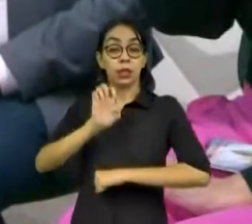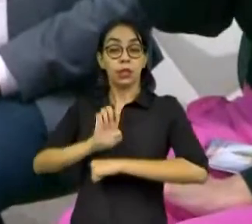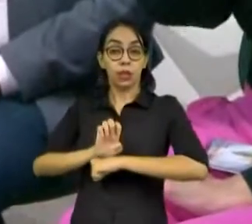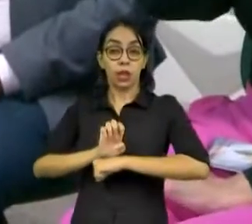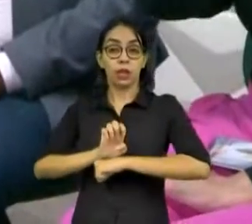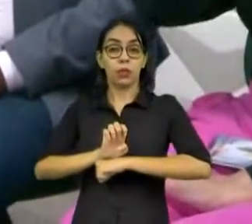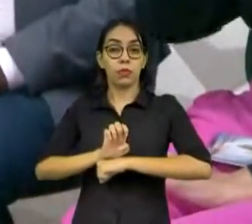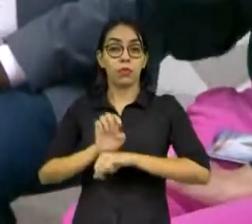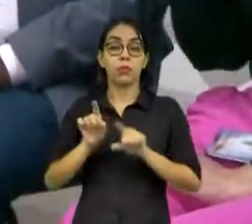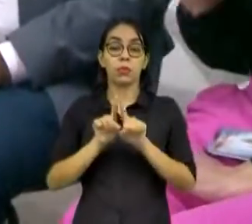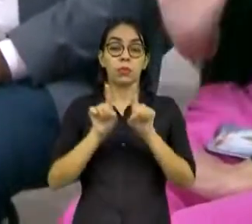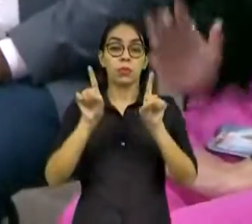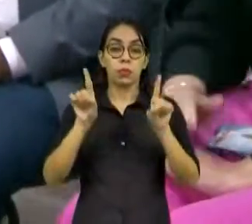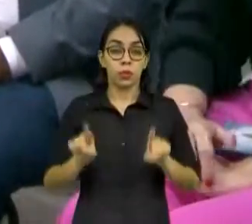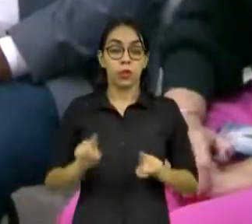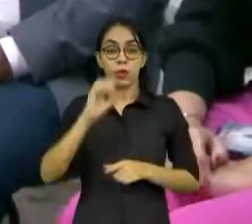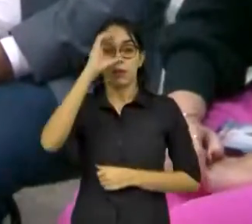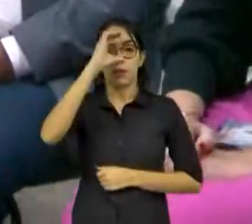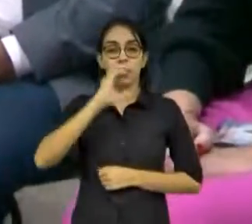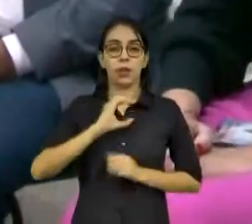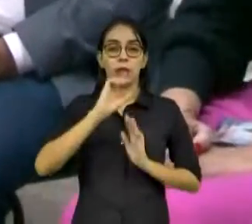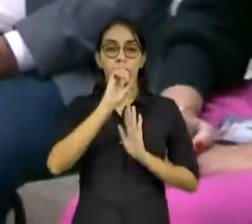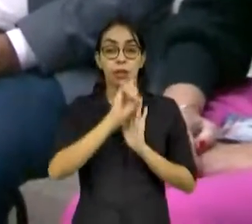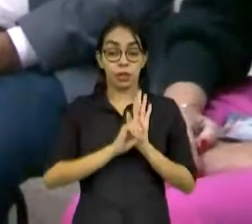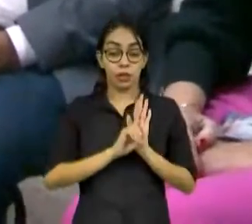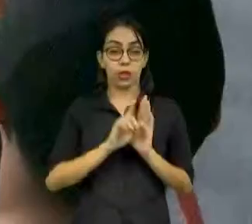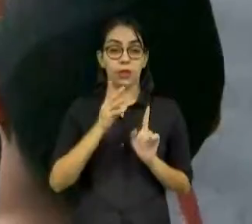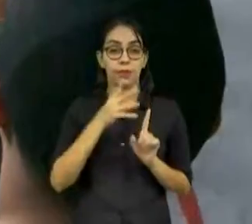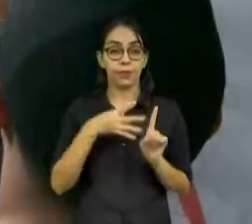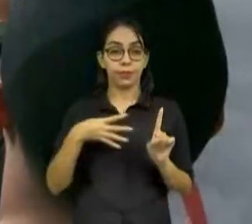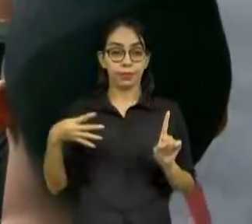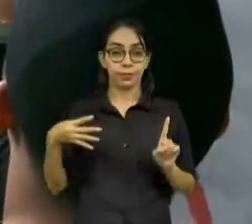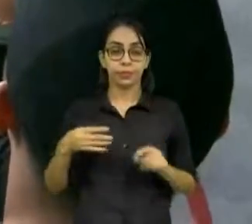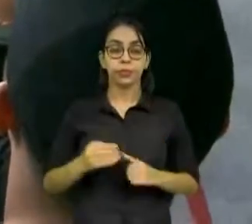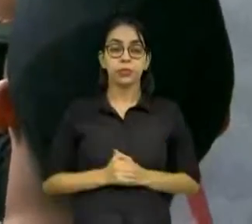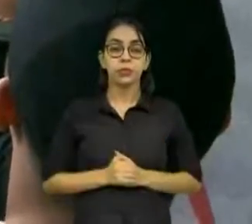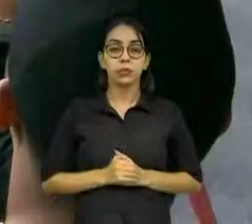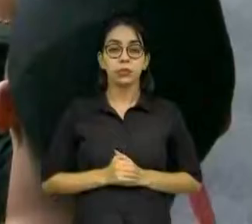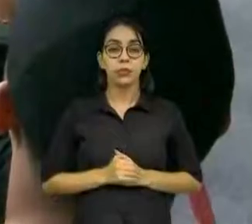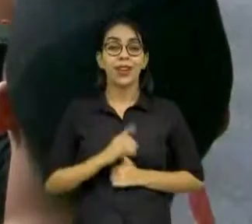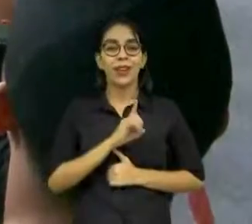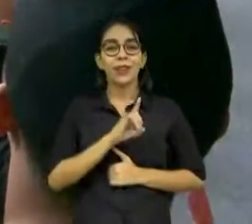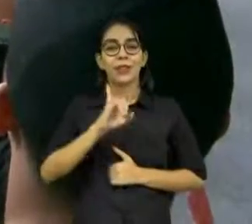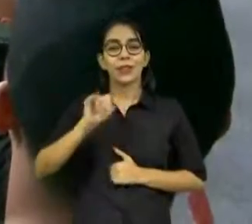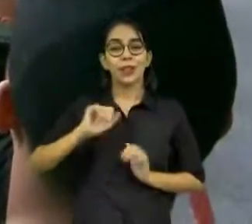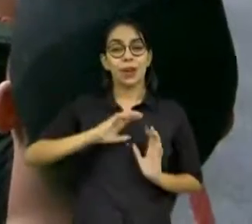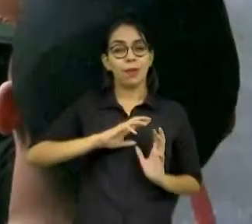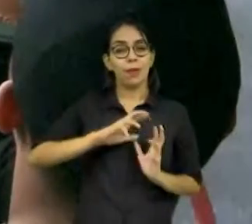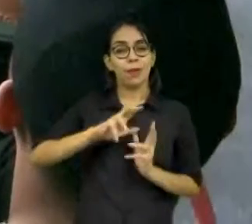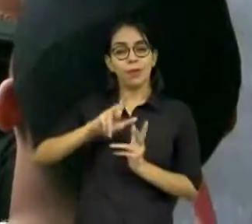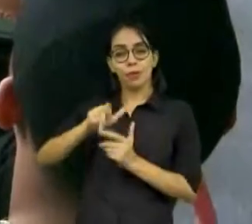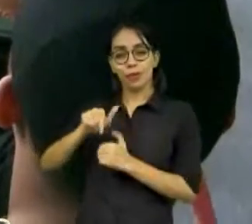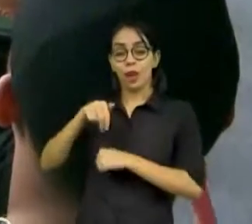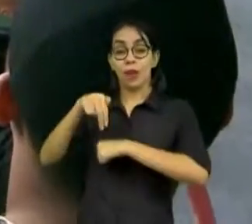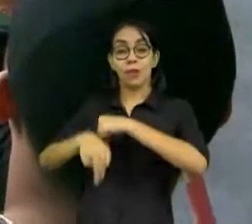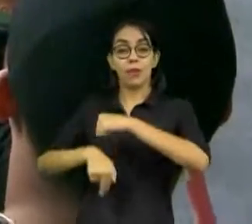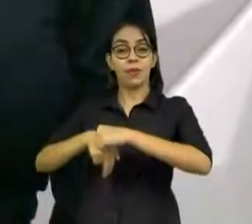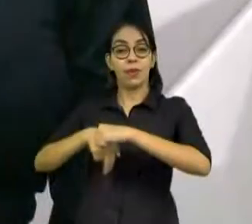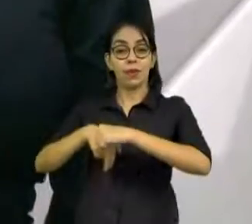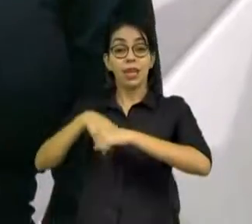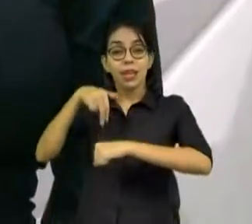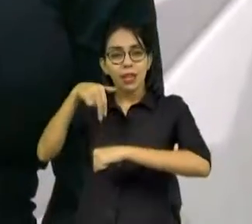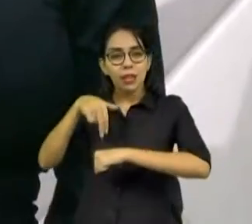da Cidadania e Direitos LGBT do Governo do Ceará. No Dia Mundial e Nacional de Combate à